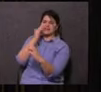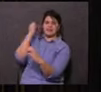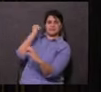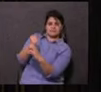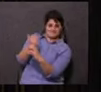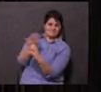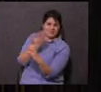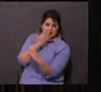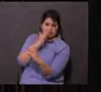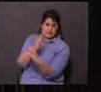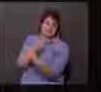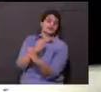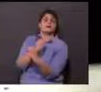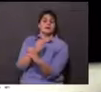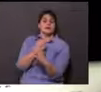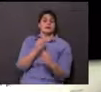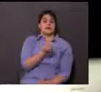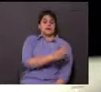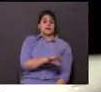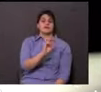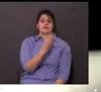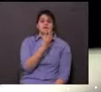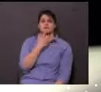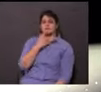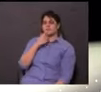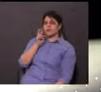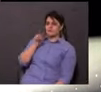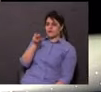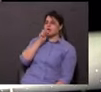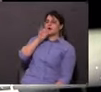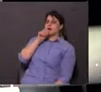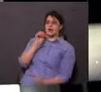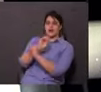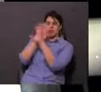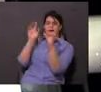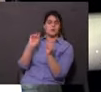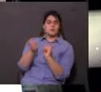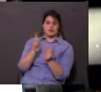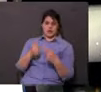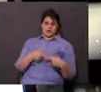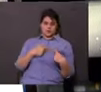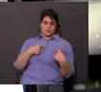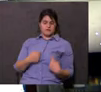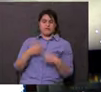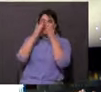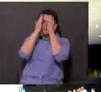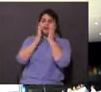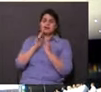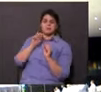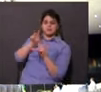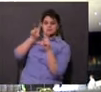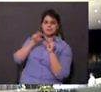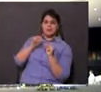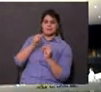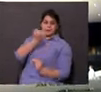cravados. Os pastorinhos compreenderam que era o Imaculado Coração de Maria,